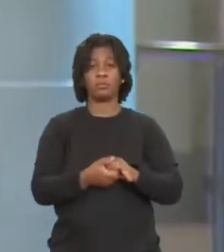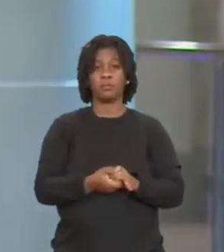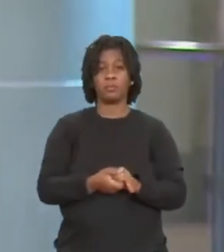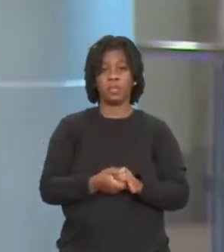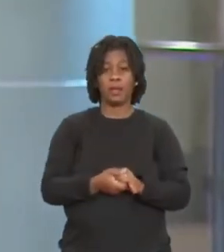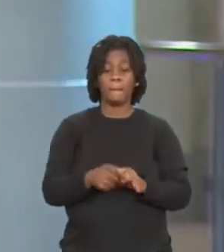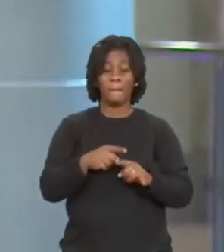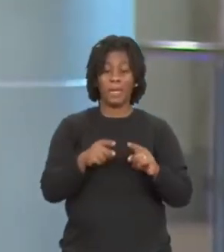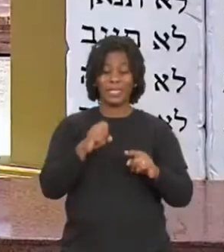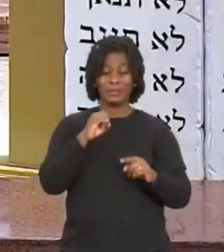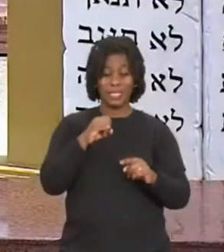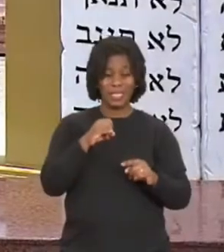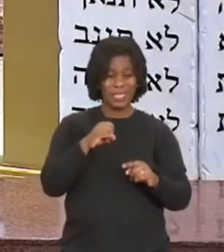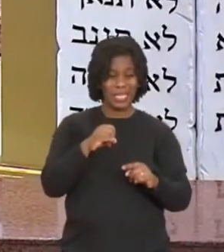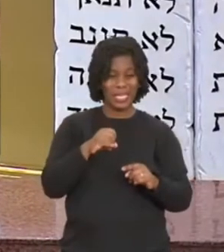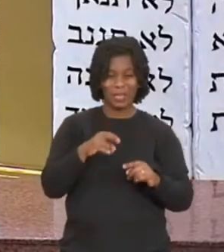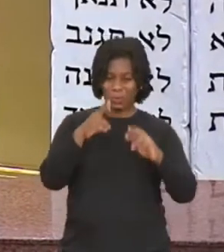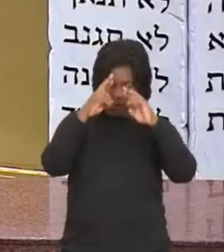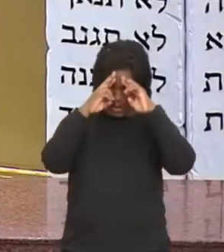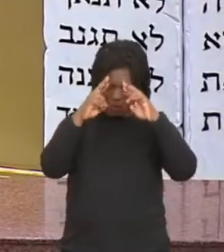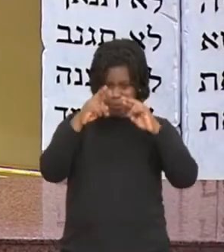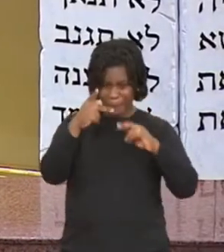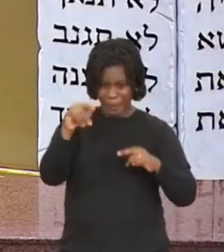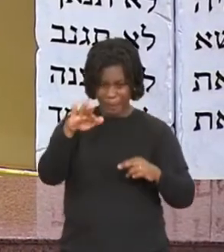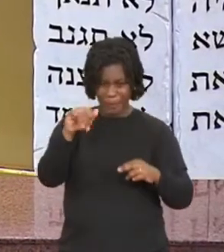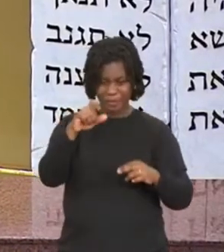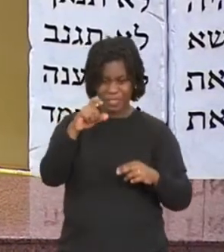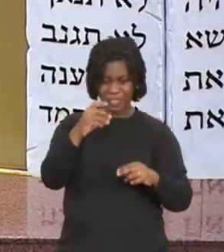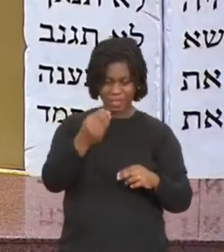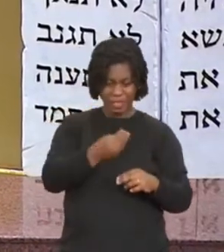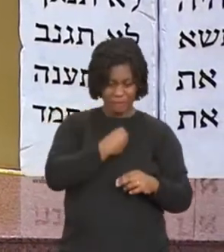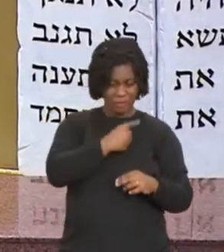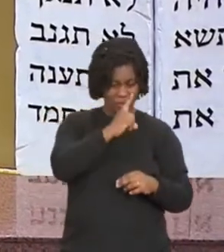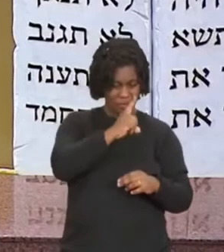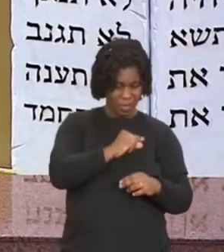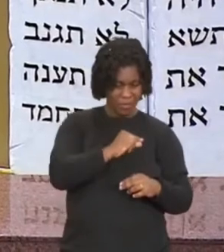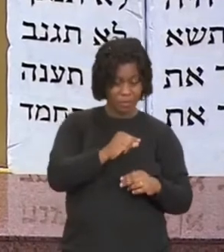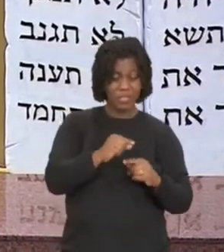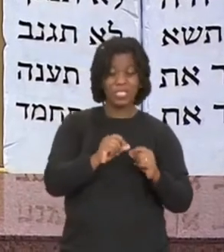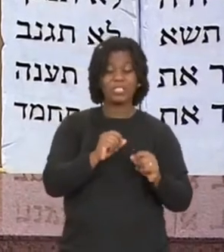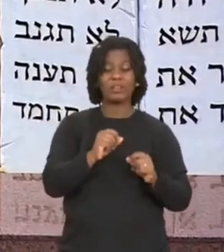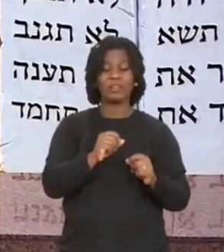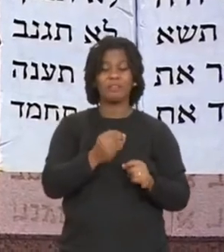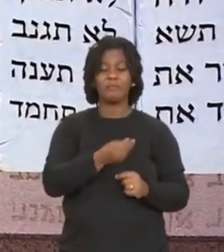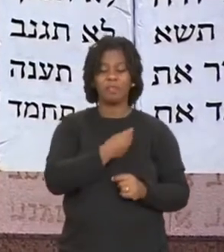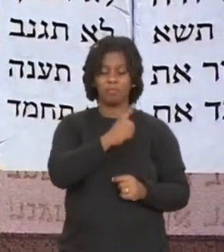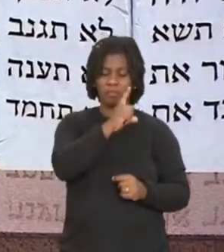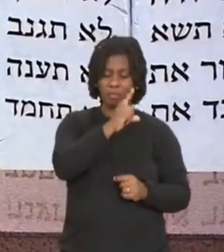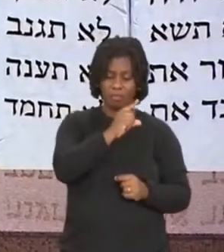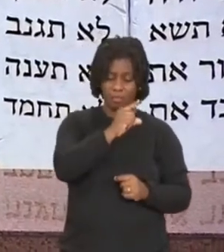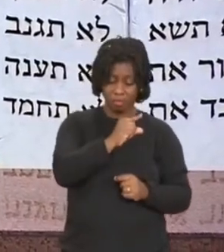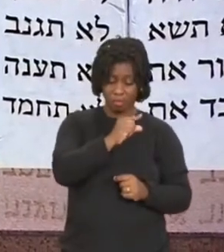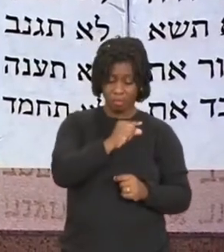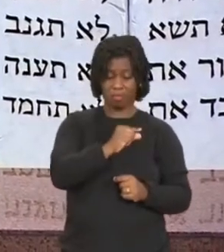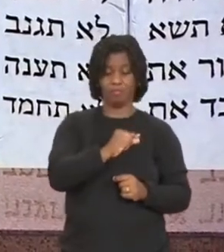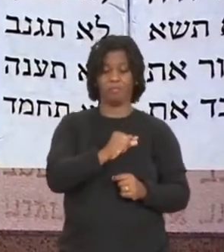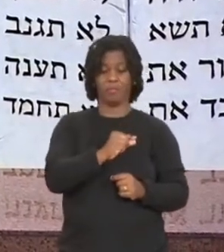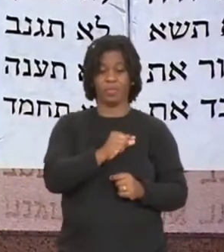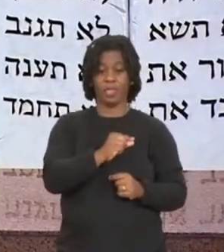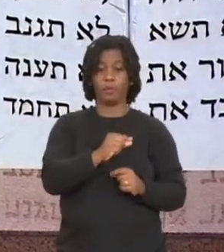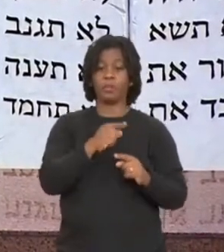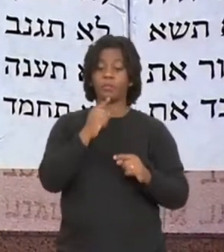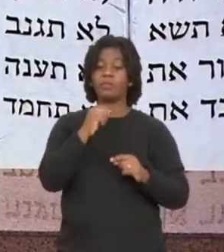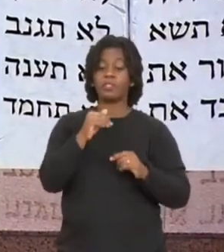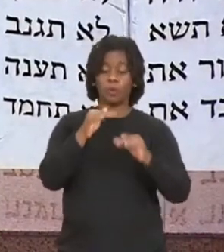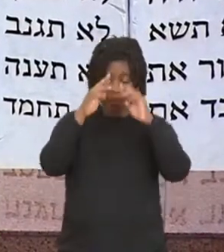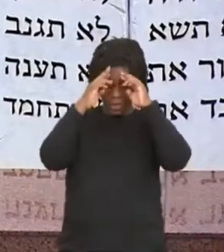desrespeita seus pais, você vive menos. Você está tirando dias da sua vida. E quanto mais você obedece seus pais, mais Deus prolonga os